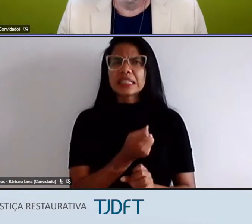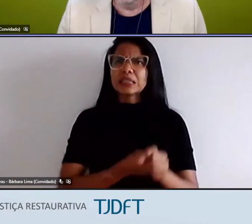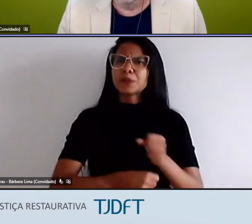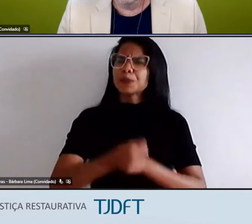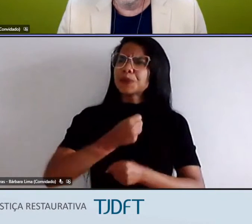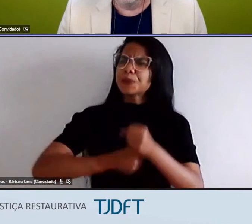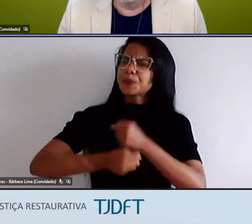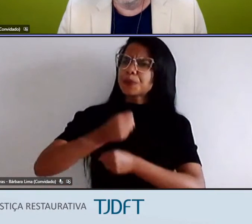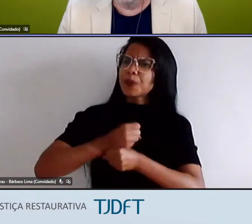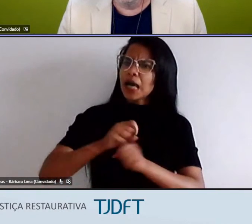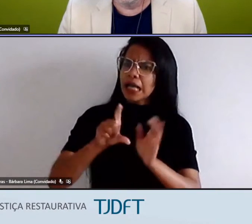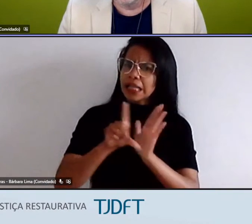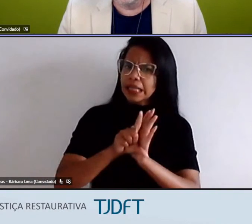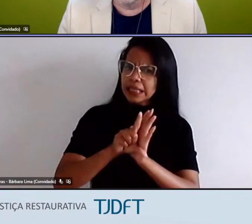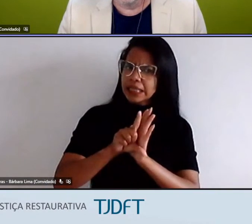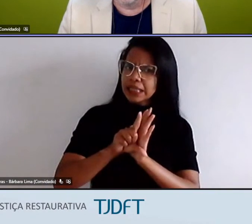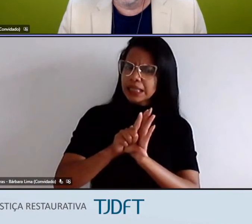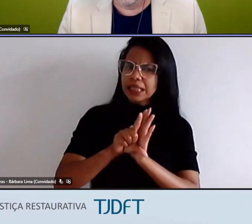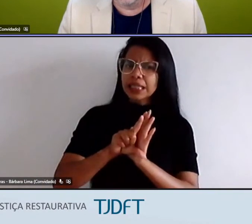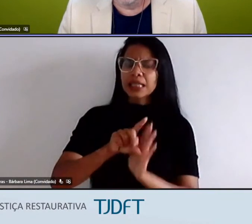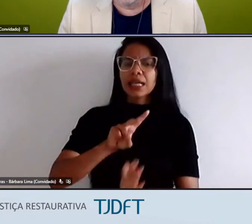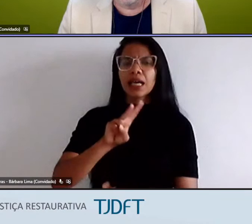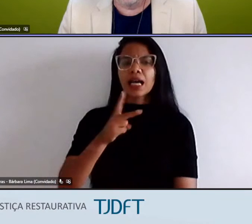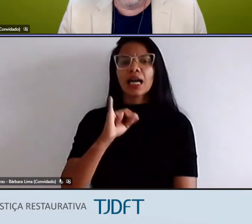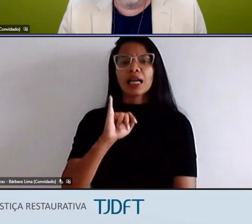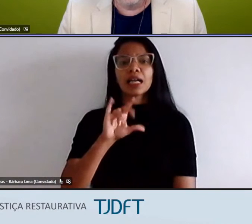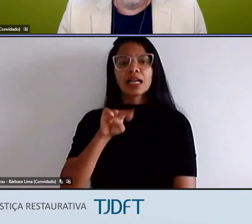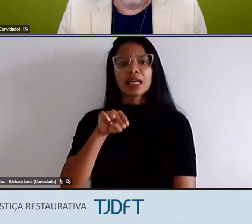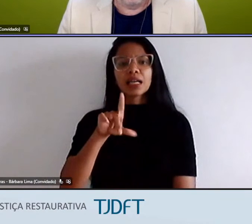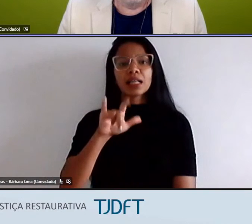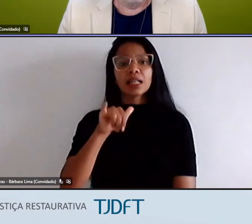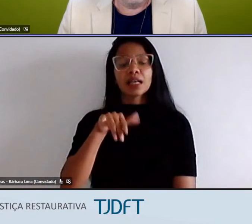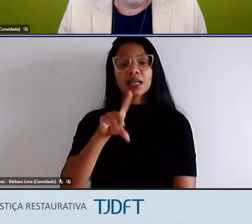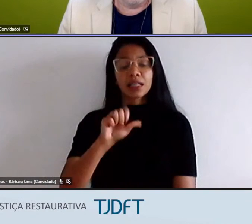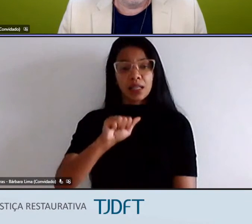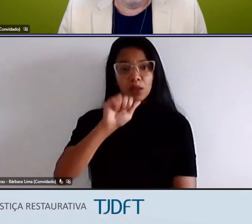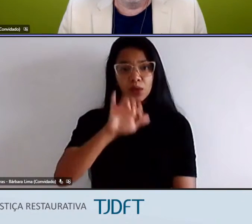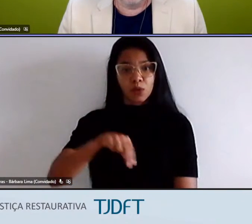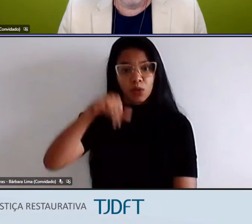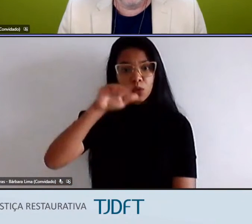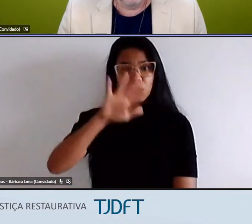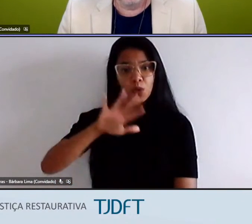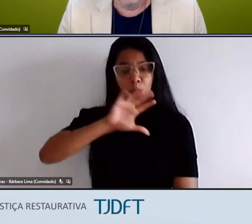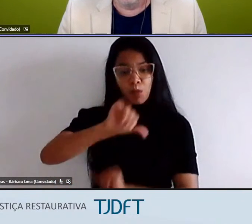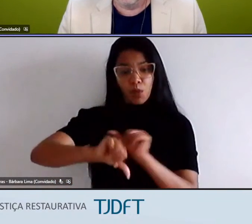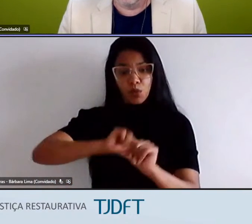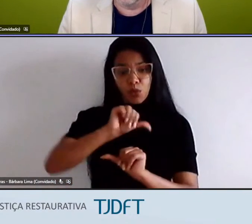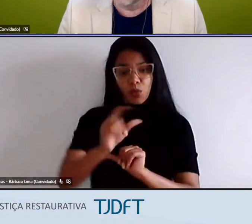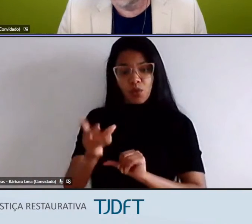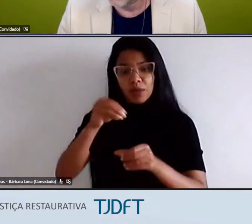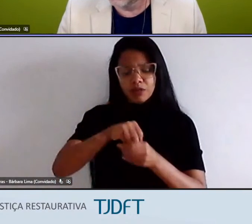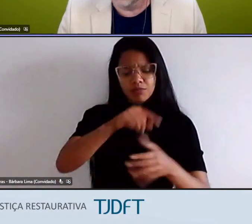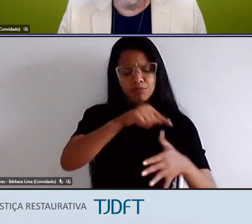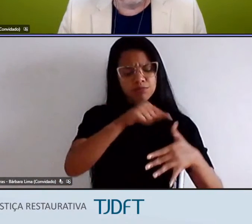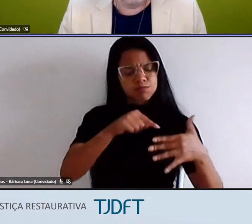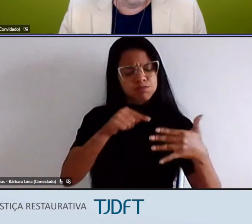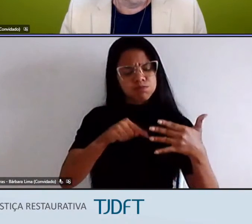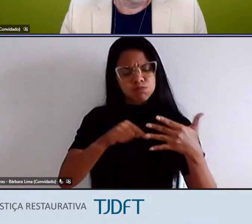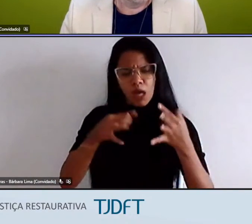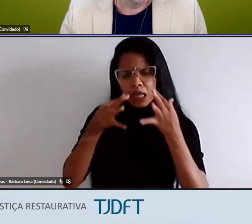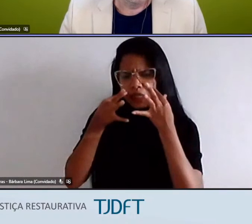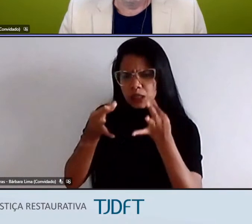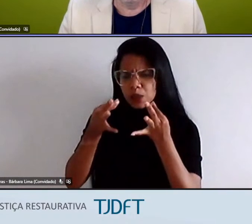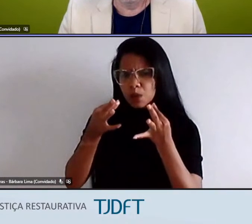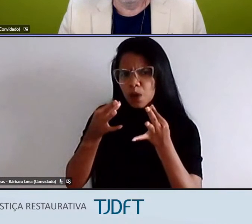do Norte mudou e foi inserida nas nossas leis a Justiça Restaurativa para a atenção aos adolescentes em conflito com a